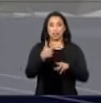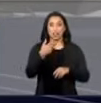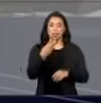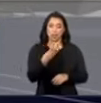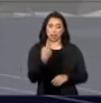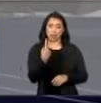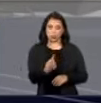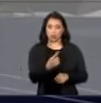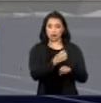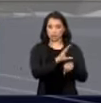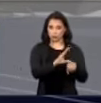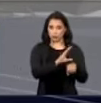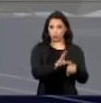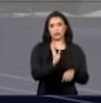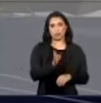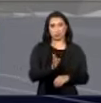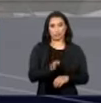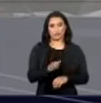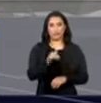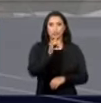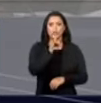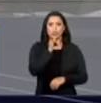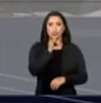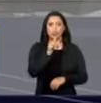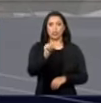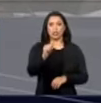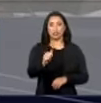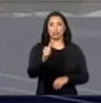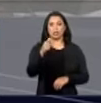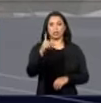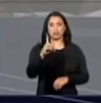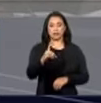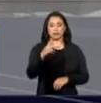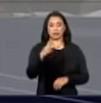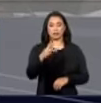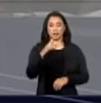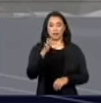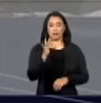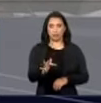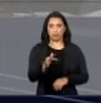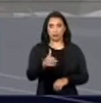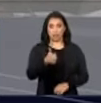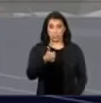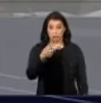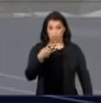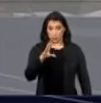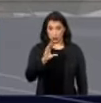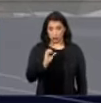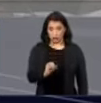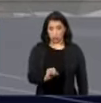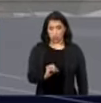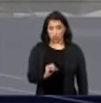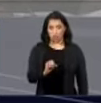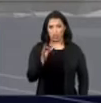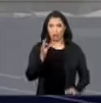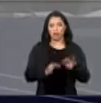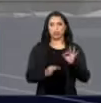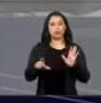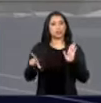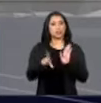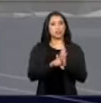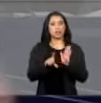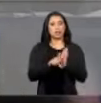vigência da Constituição. Por exemplo, na DPF 130, quando julgamos que a denominada lei de imprensa não tinha